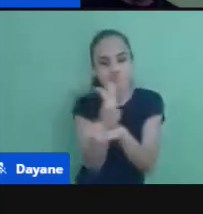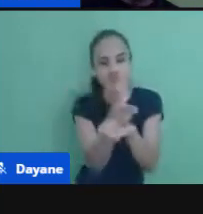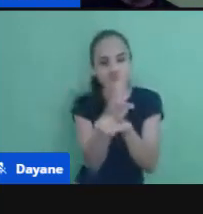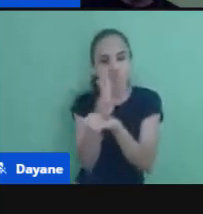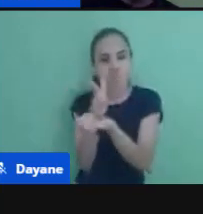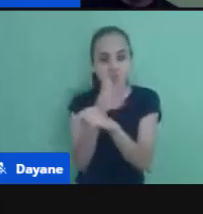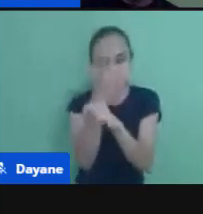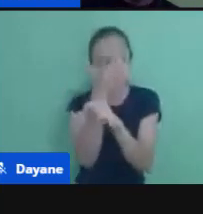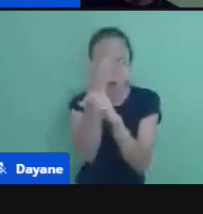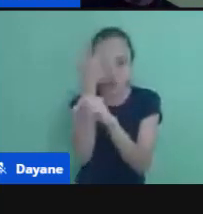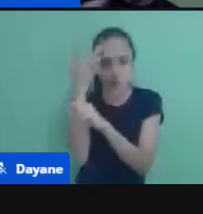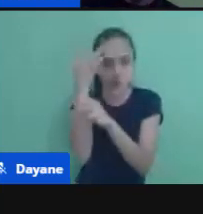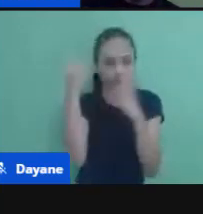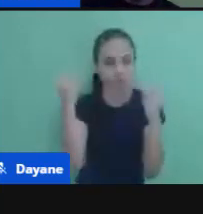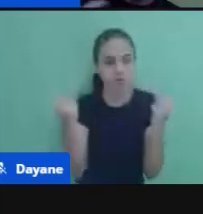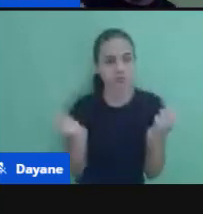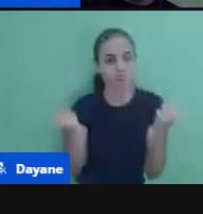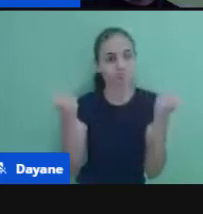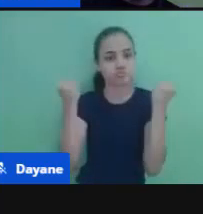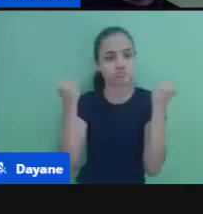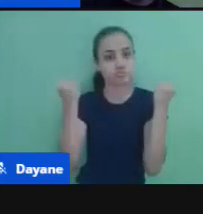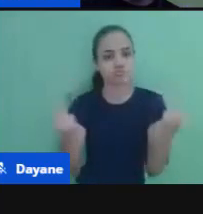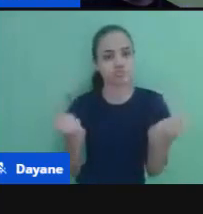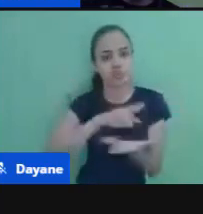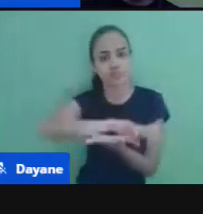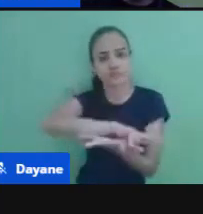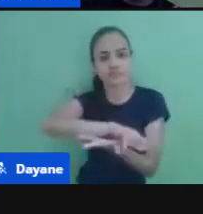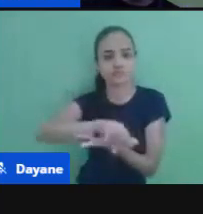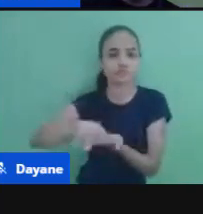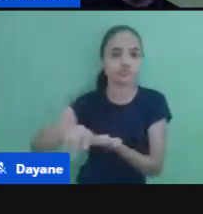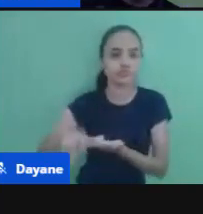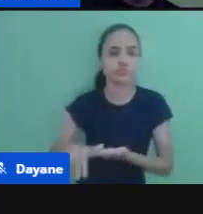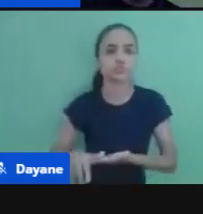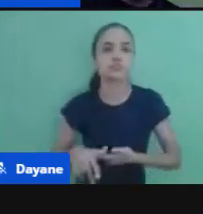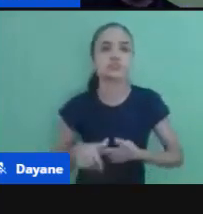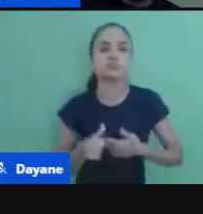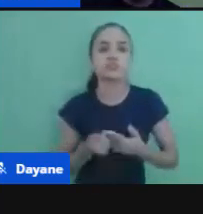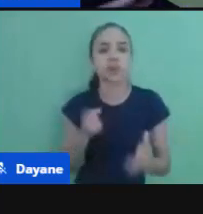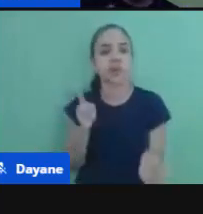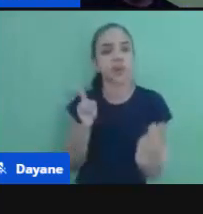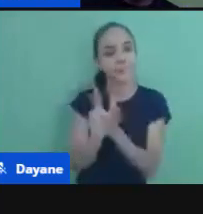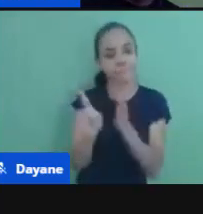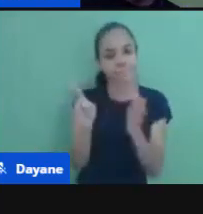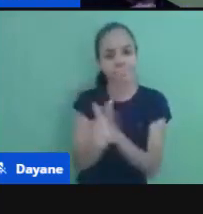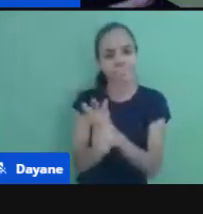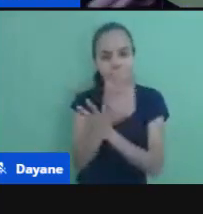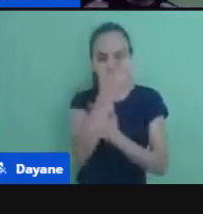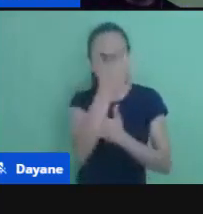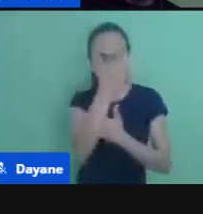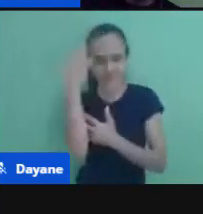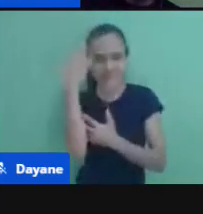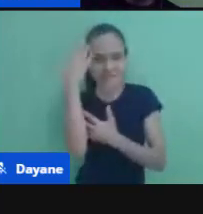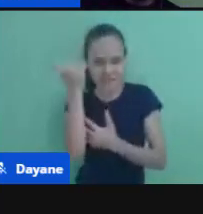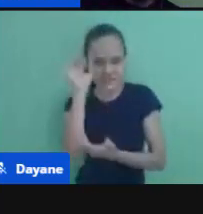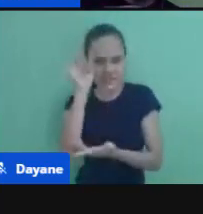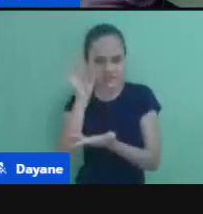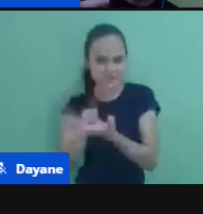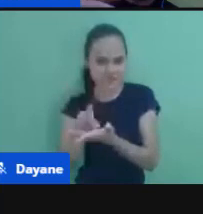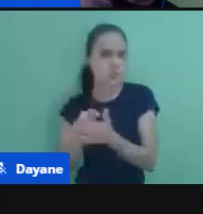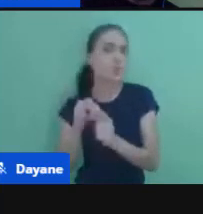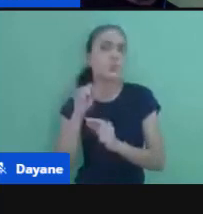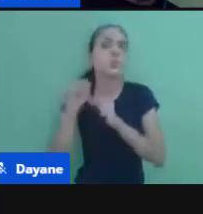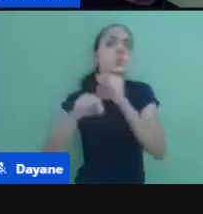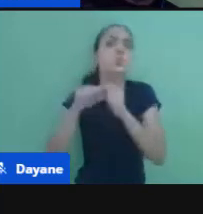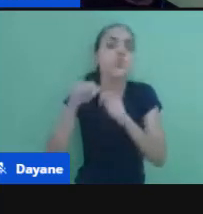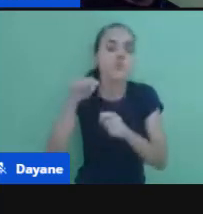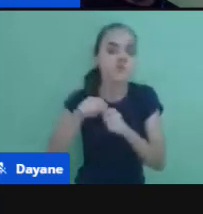fazendo exercício e perguntar para as pessoas se elas realmente sabem o que estão fazendo o exercício correto